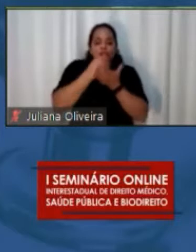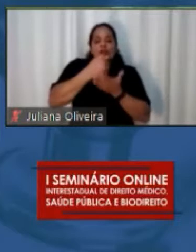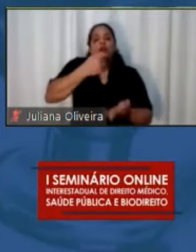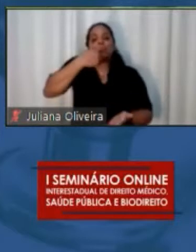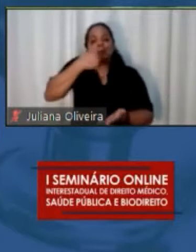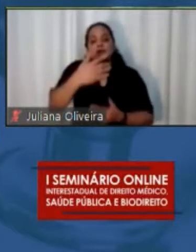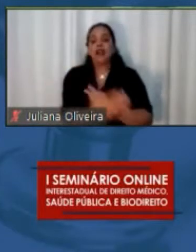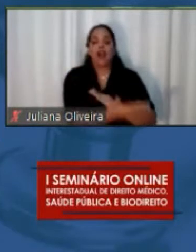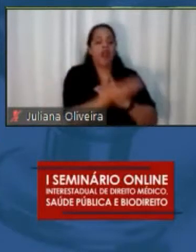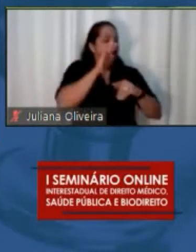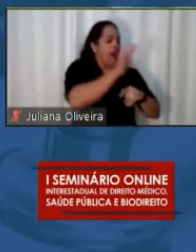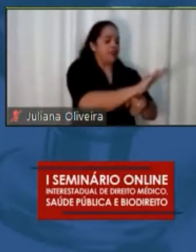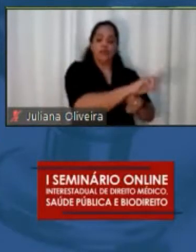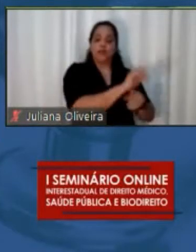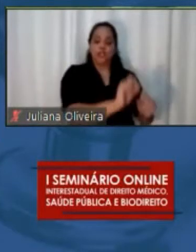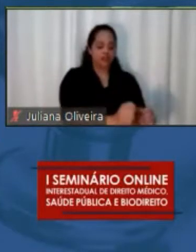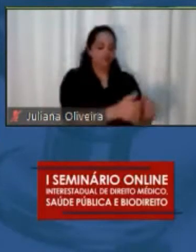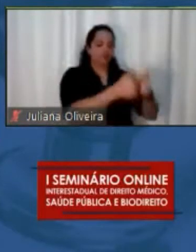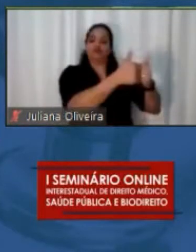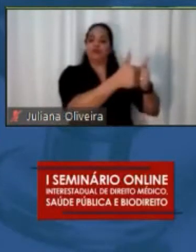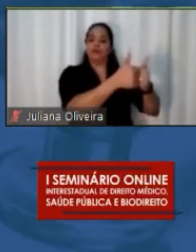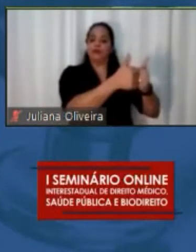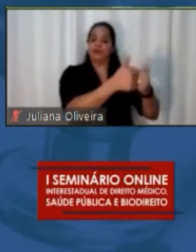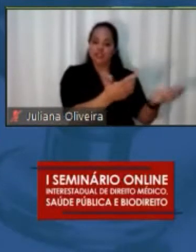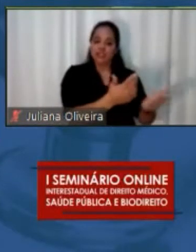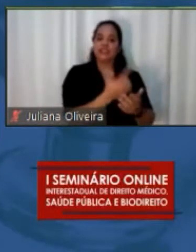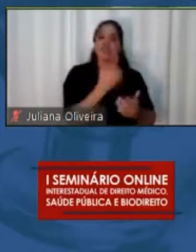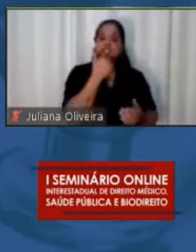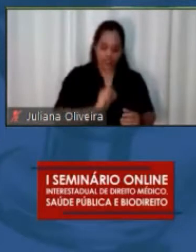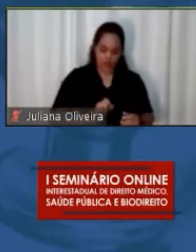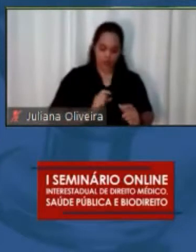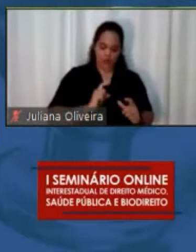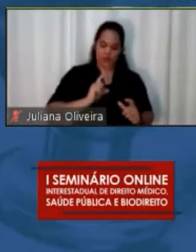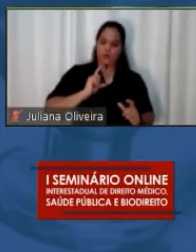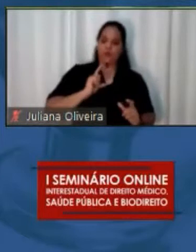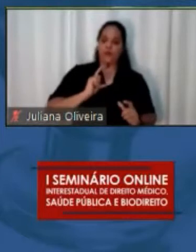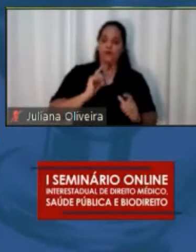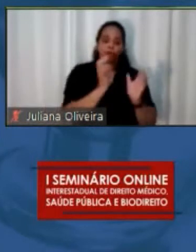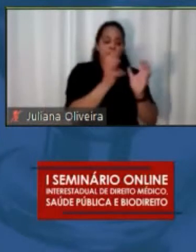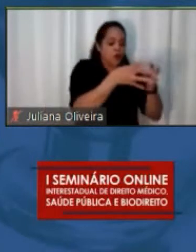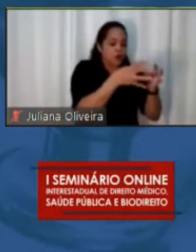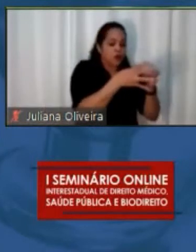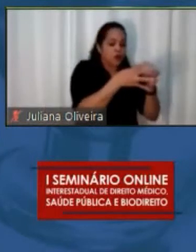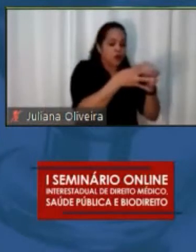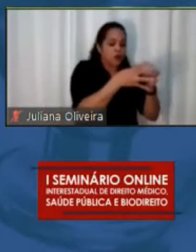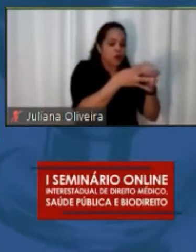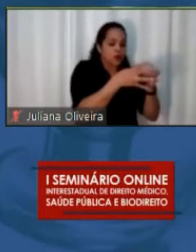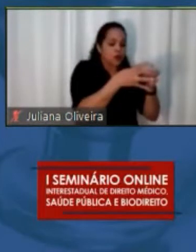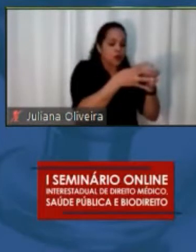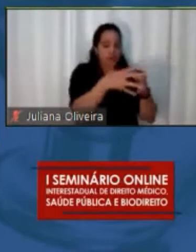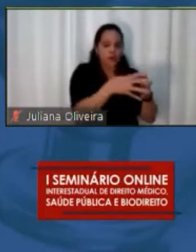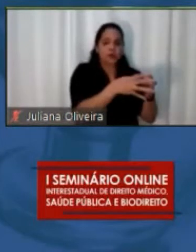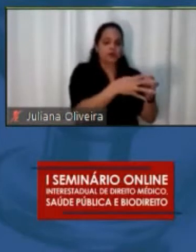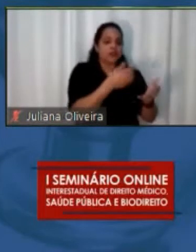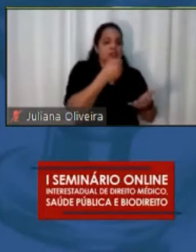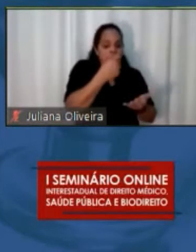No grupo dos pacientes que não tomaram carboximaltose, a incidência de transfusão de sangue